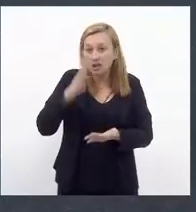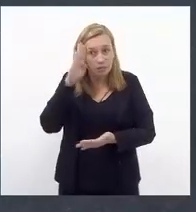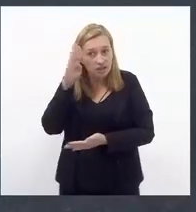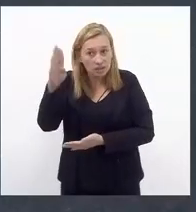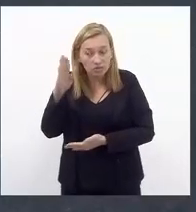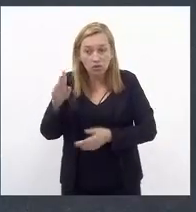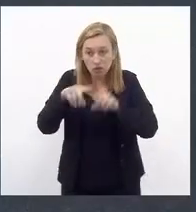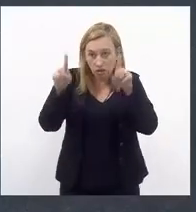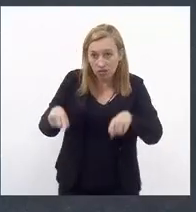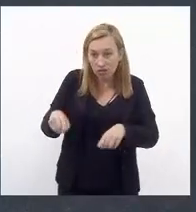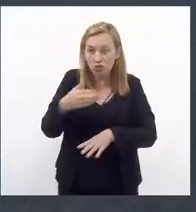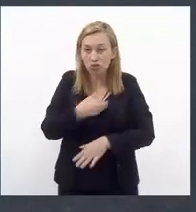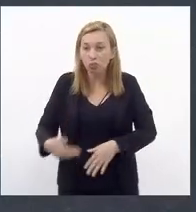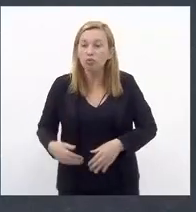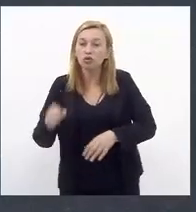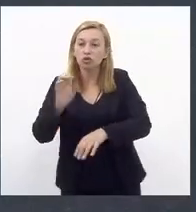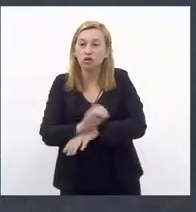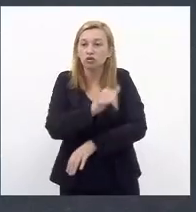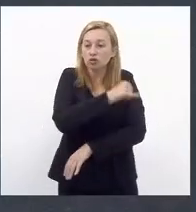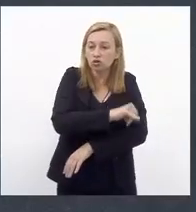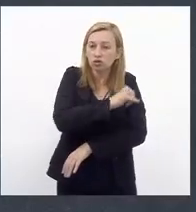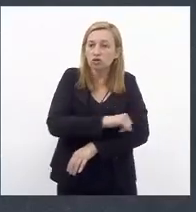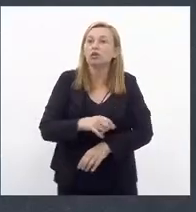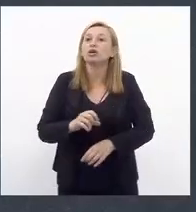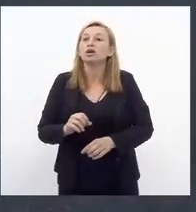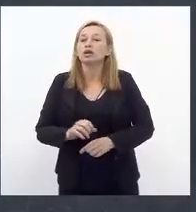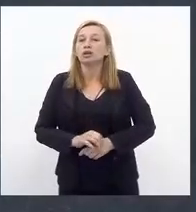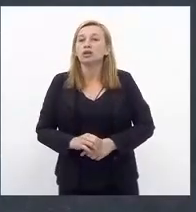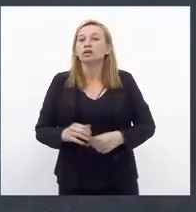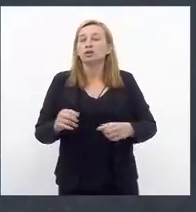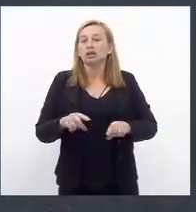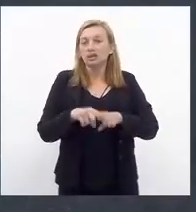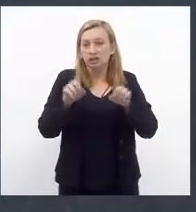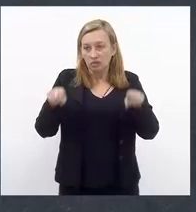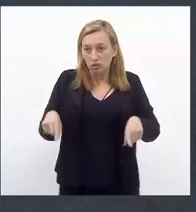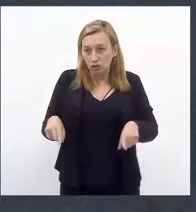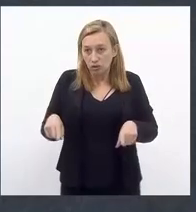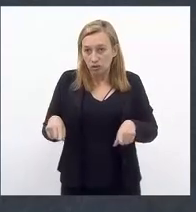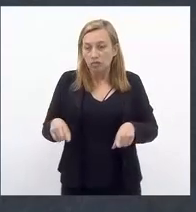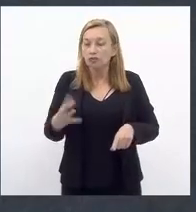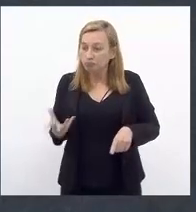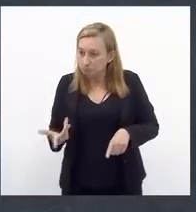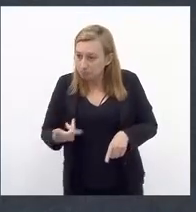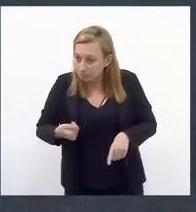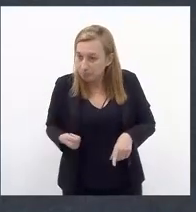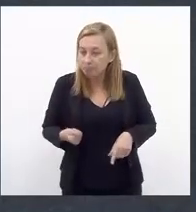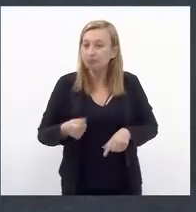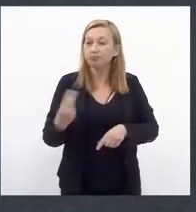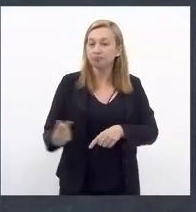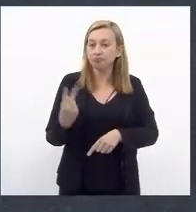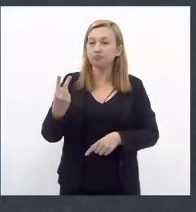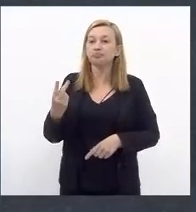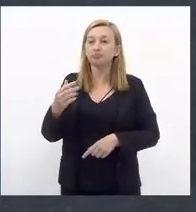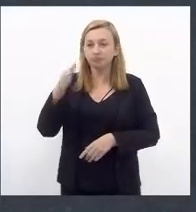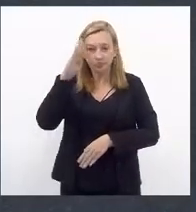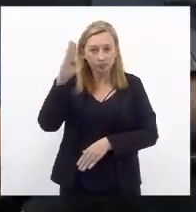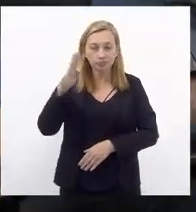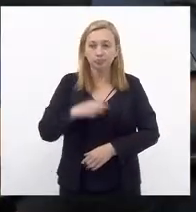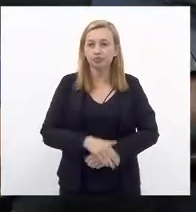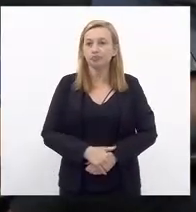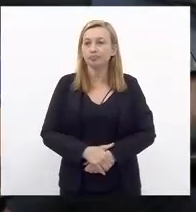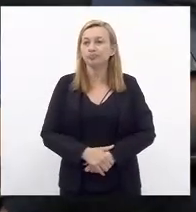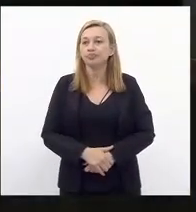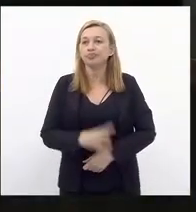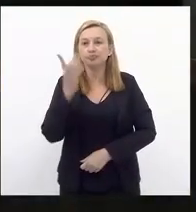fundamental o público do Rio de Janeiro e para isso ter servidores qualificados e valorizados é fundamental